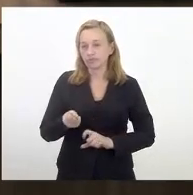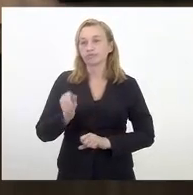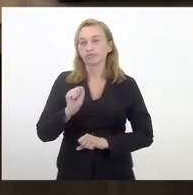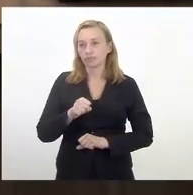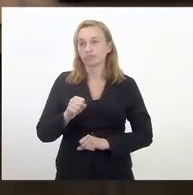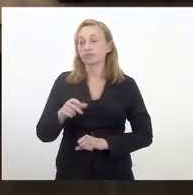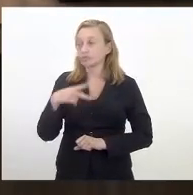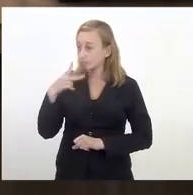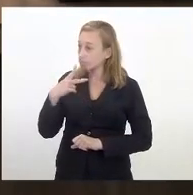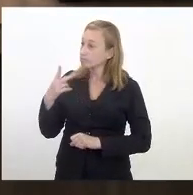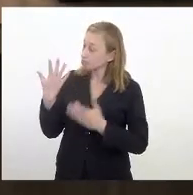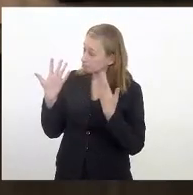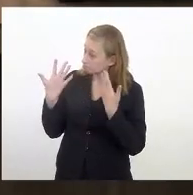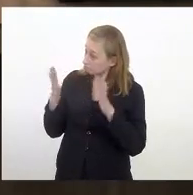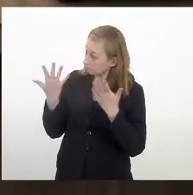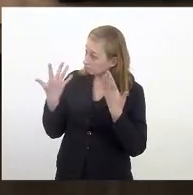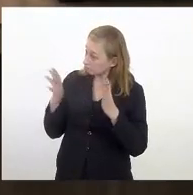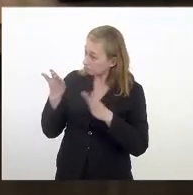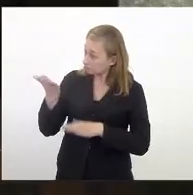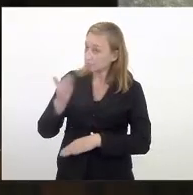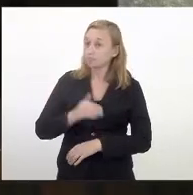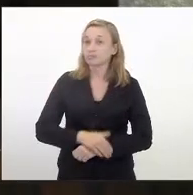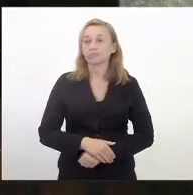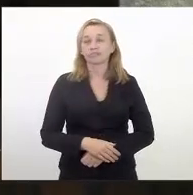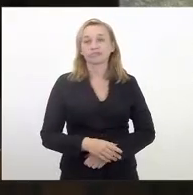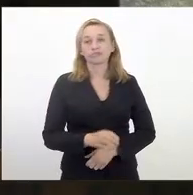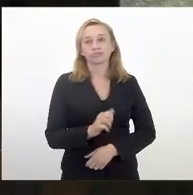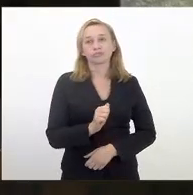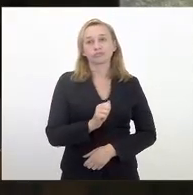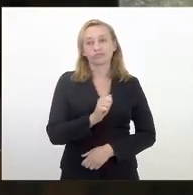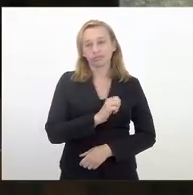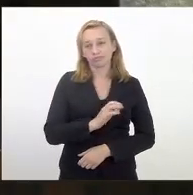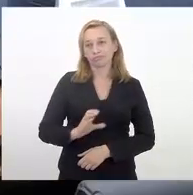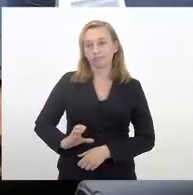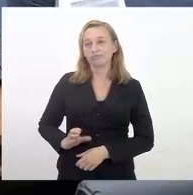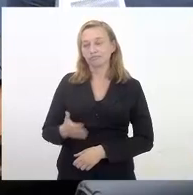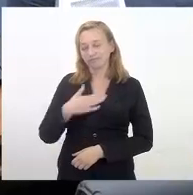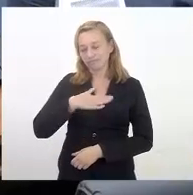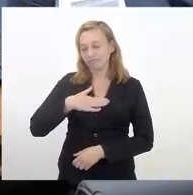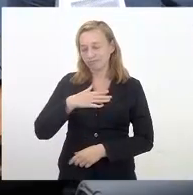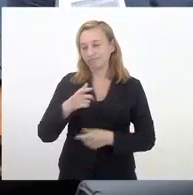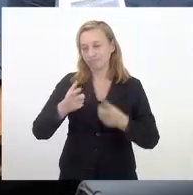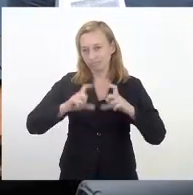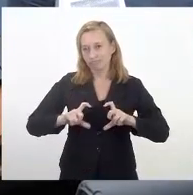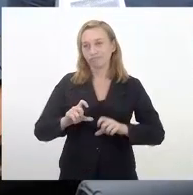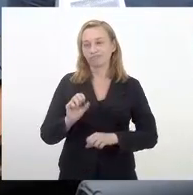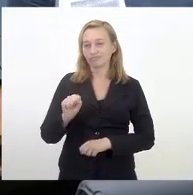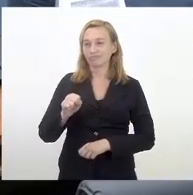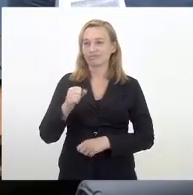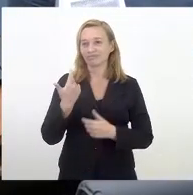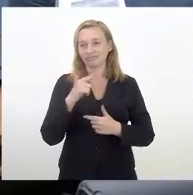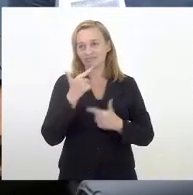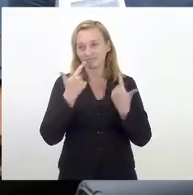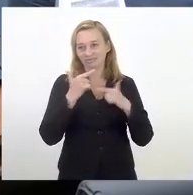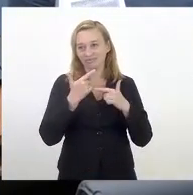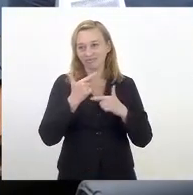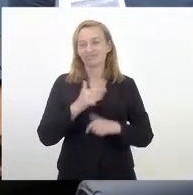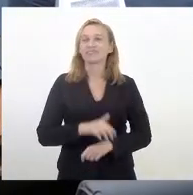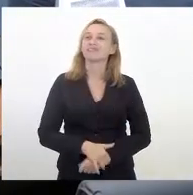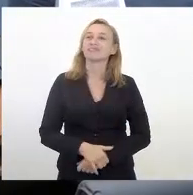de brilhantemente Siciliano gosta de um parágrafo 1 bom